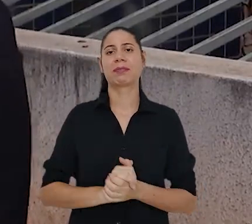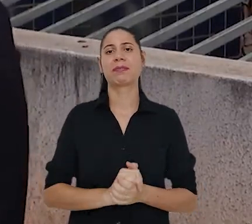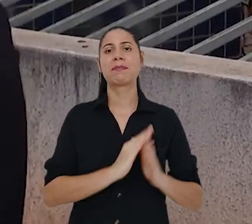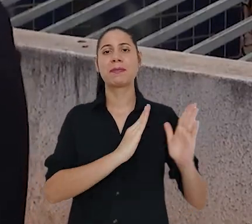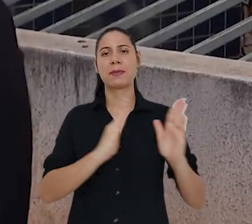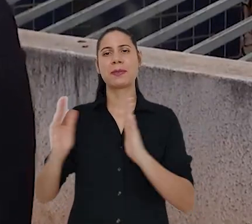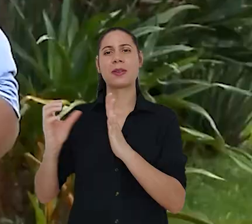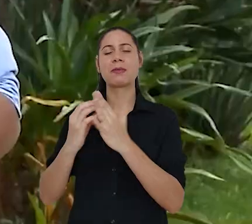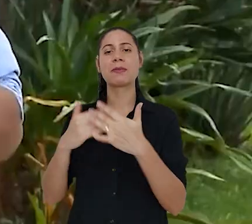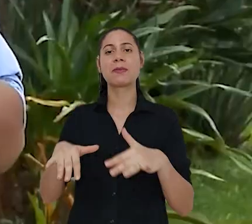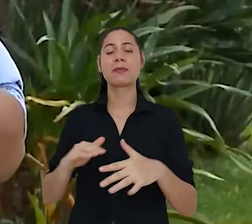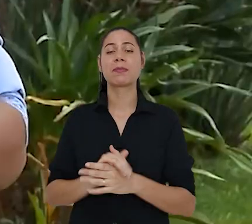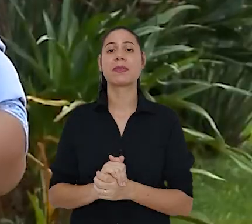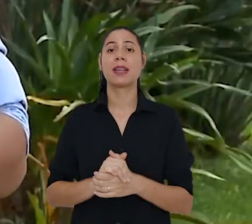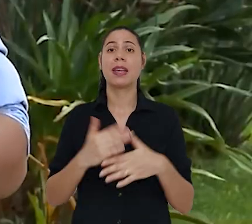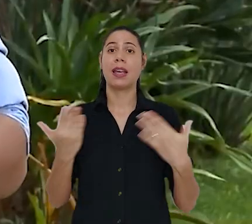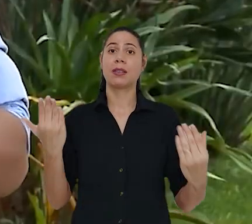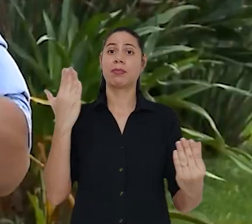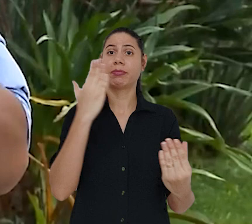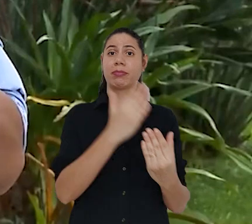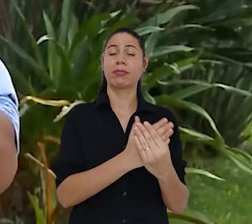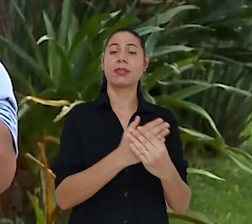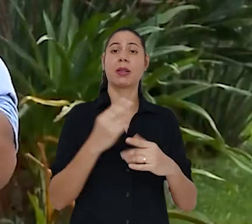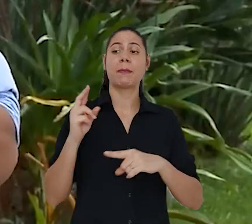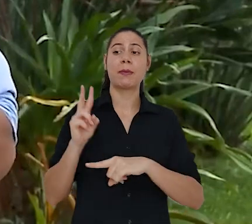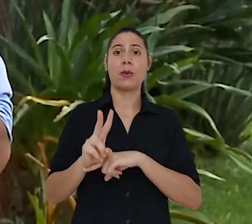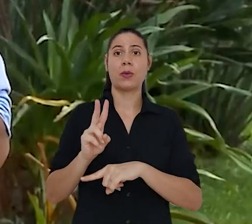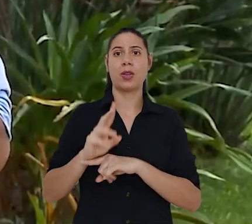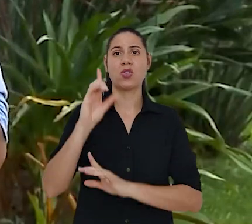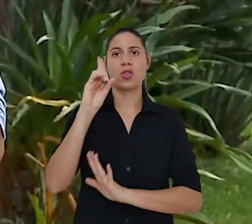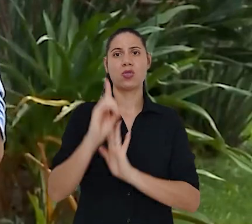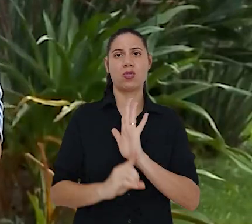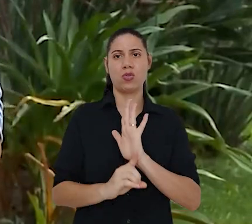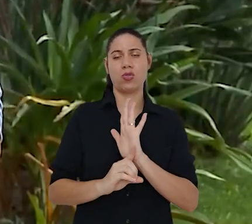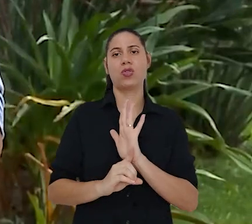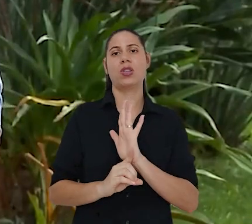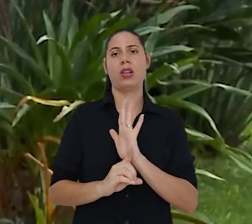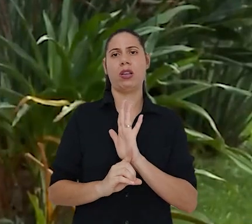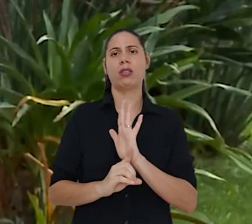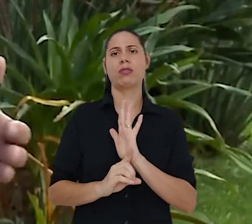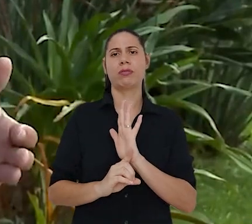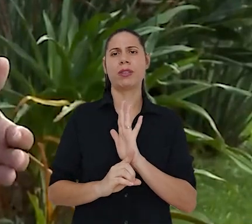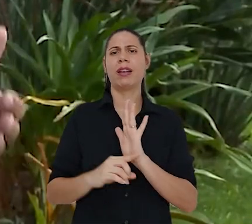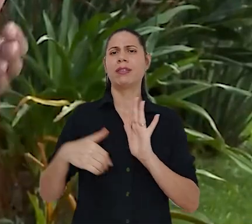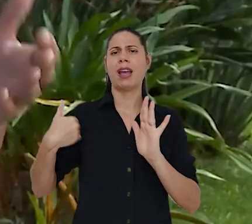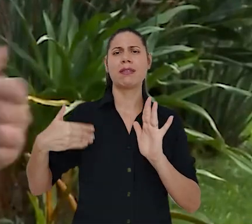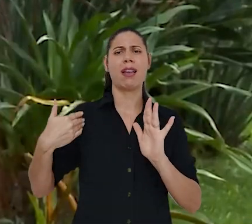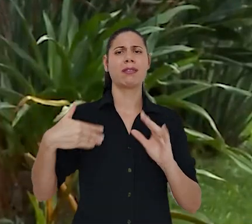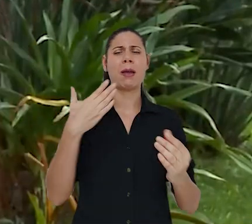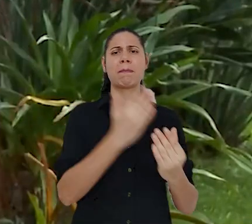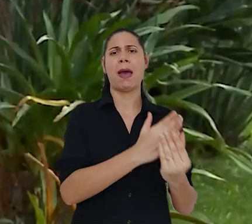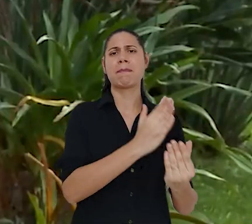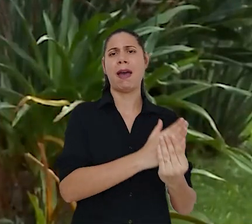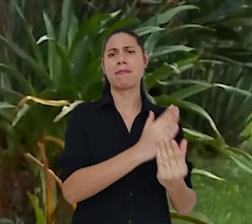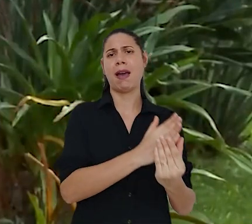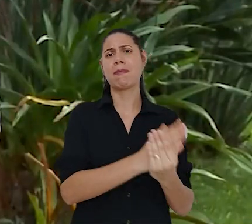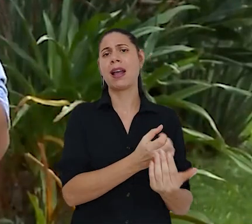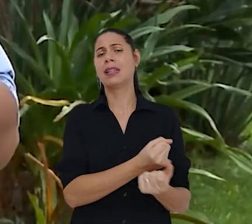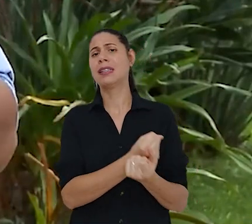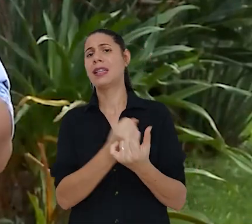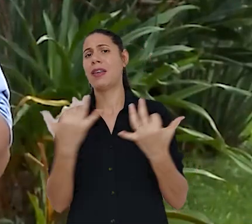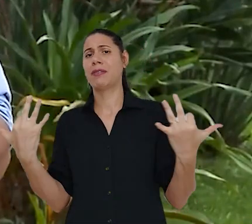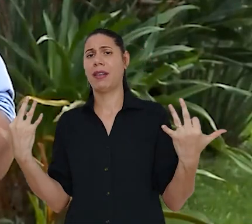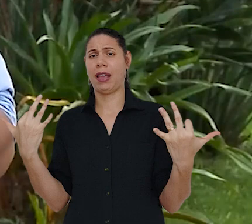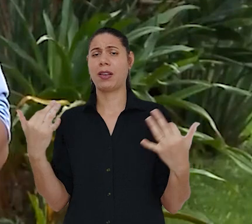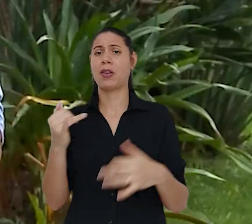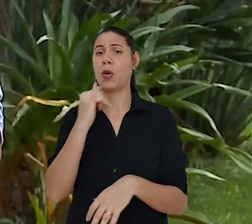próximas etapas do concurso. As ações que buscam resguardar o direito de concursandos são ajuizadas com frequência no judiciário. E